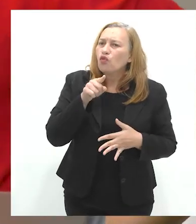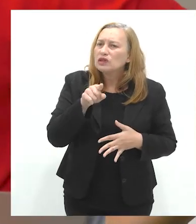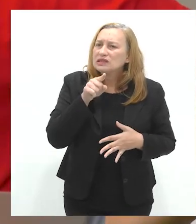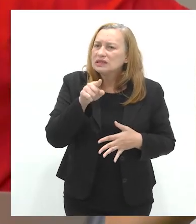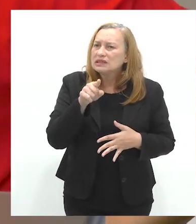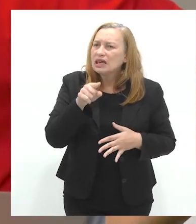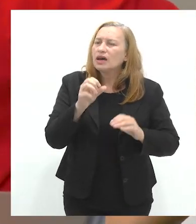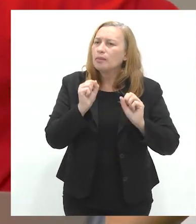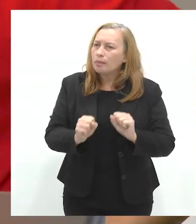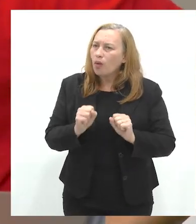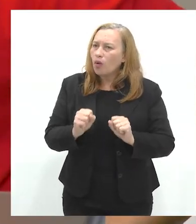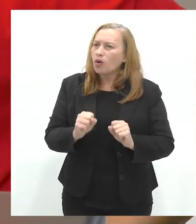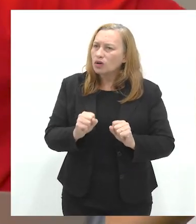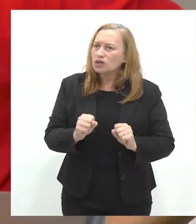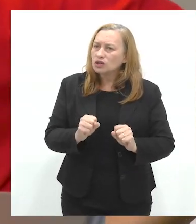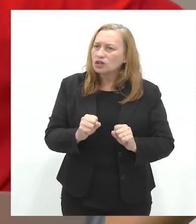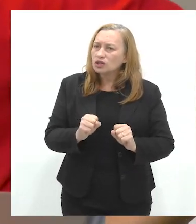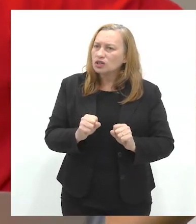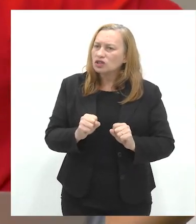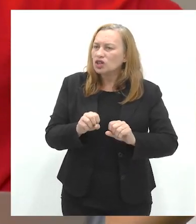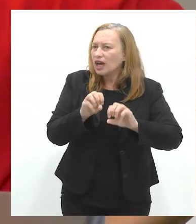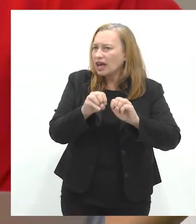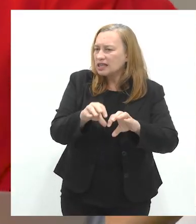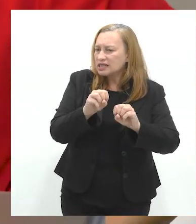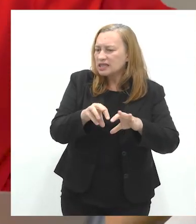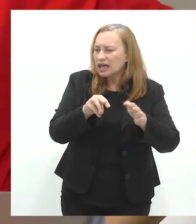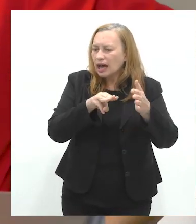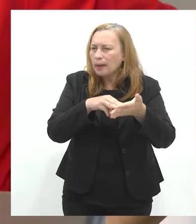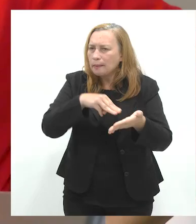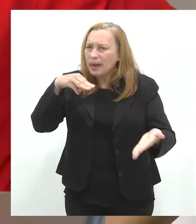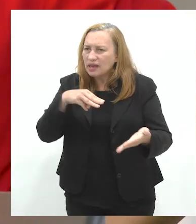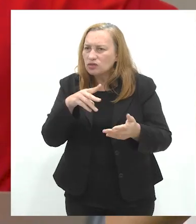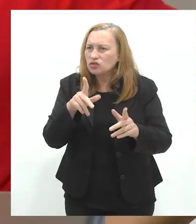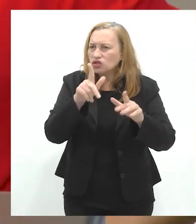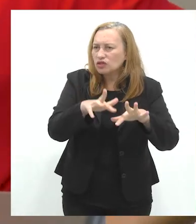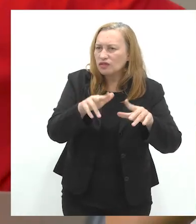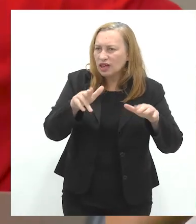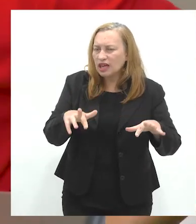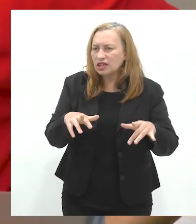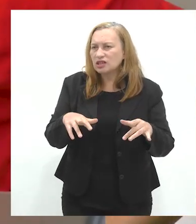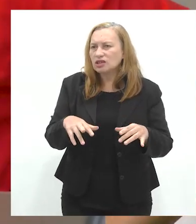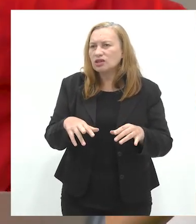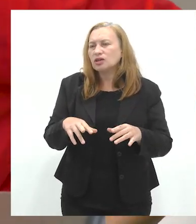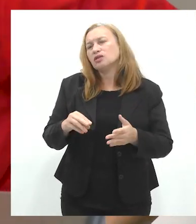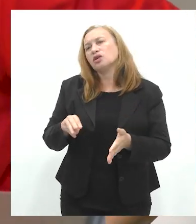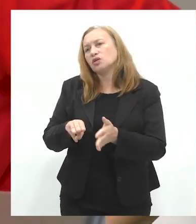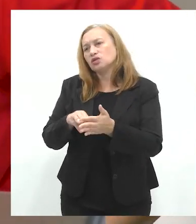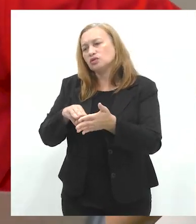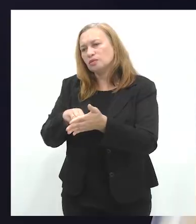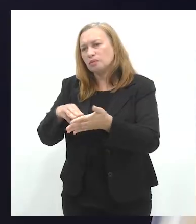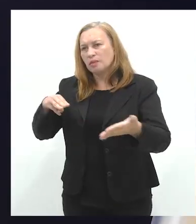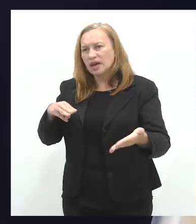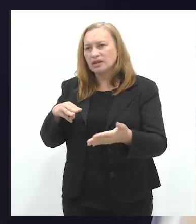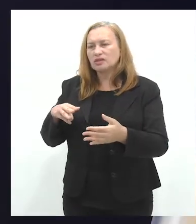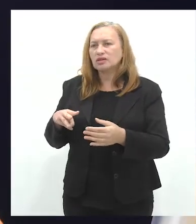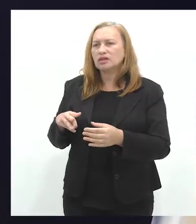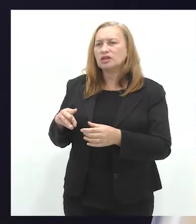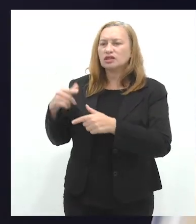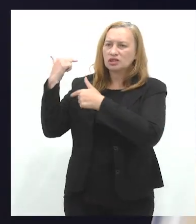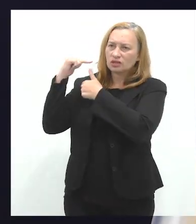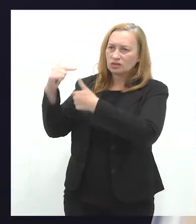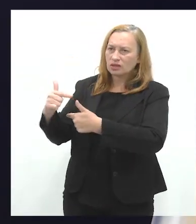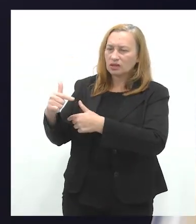no caso, você pode transmitir métodos diferentes do que o método convencional de educação para Então,